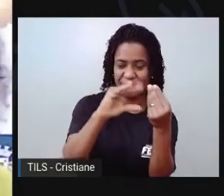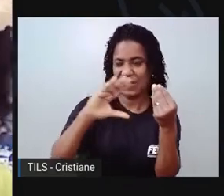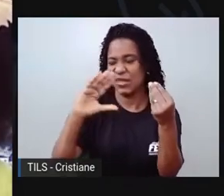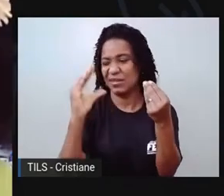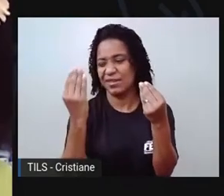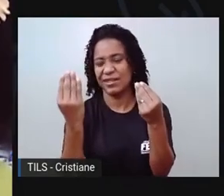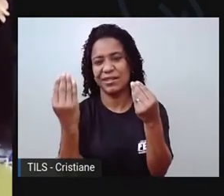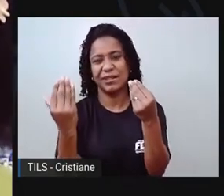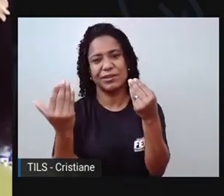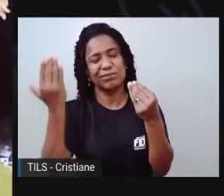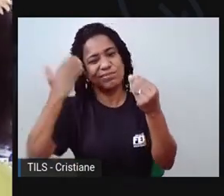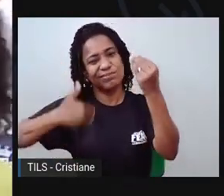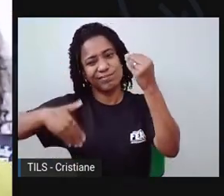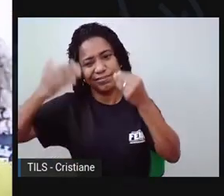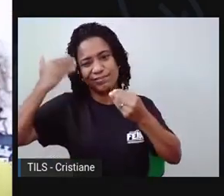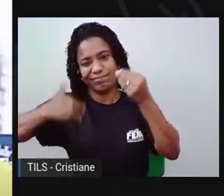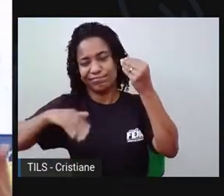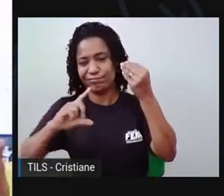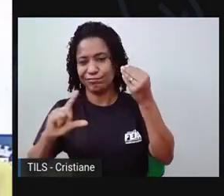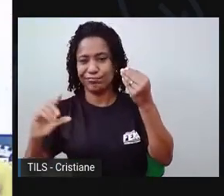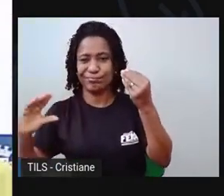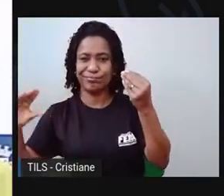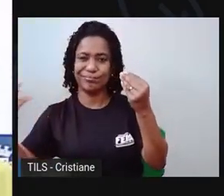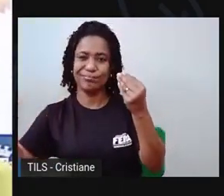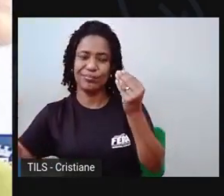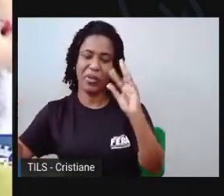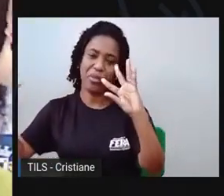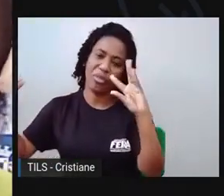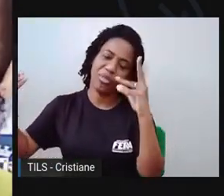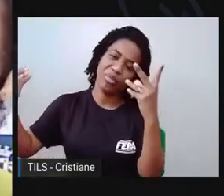saiu ferido e a rosa